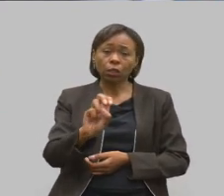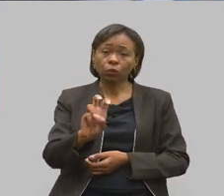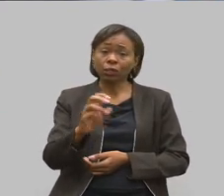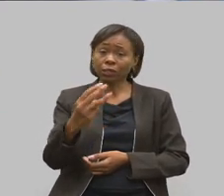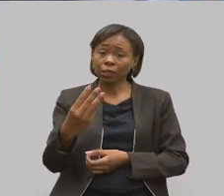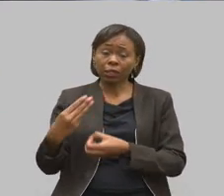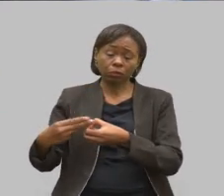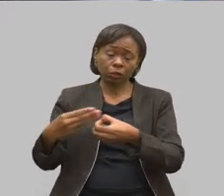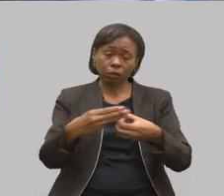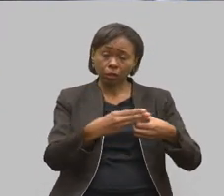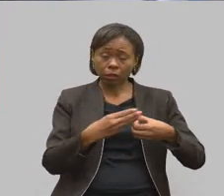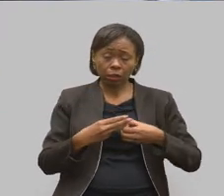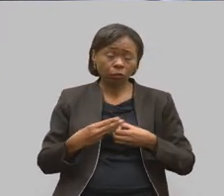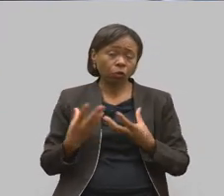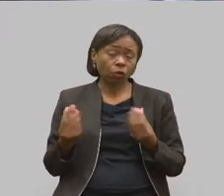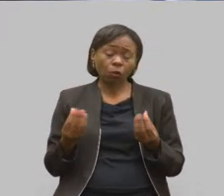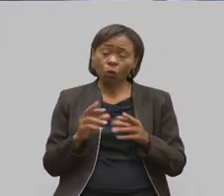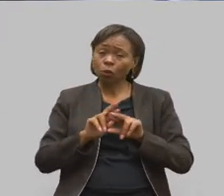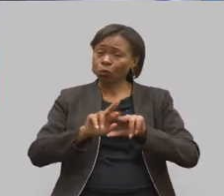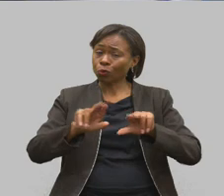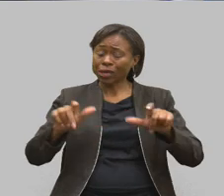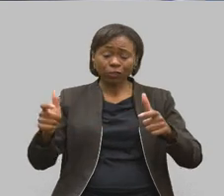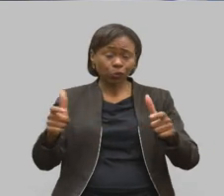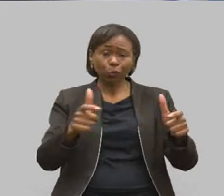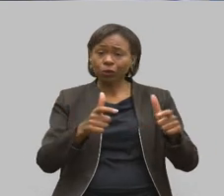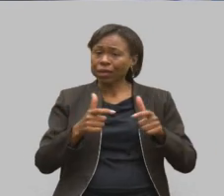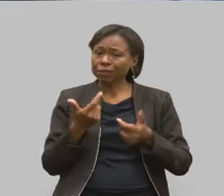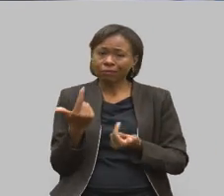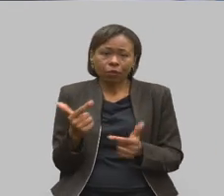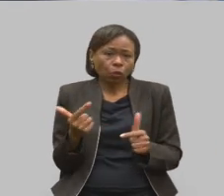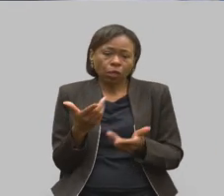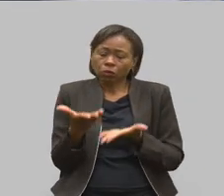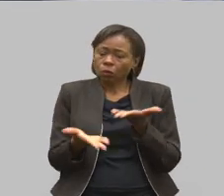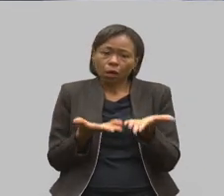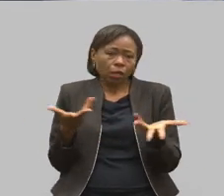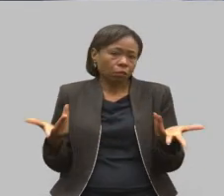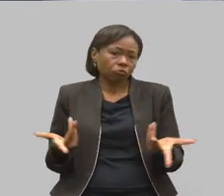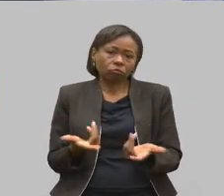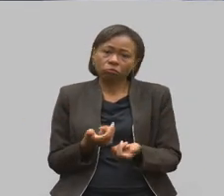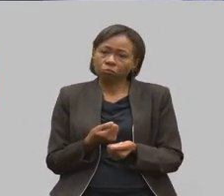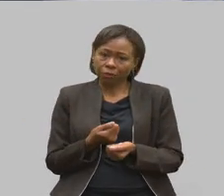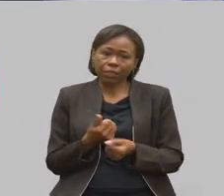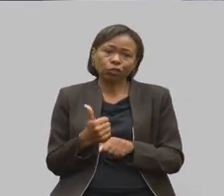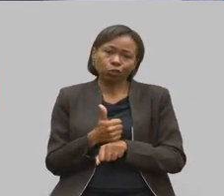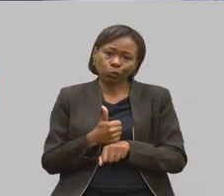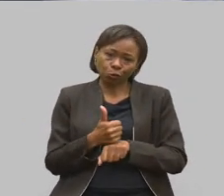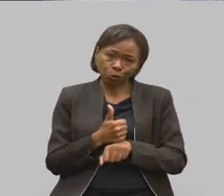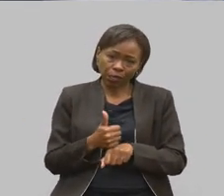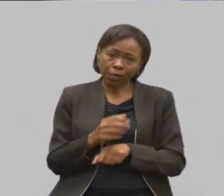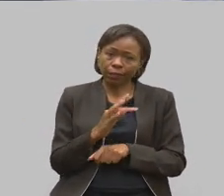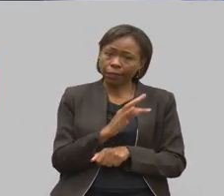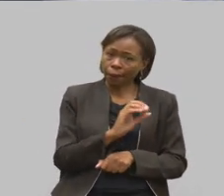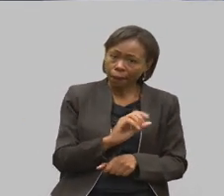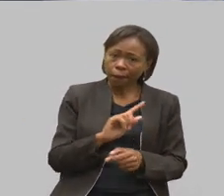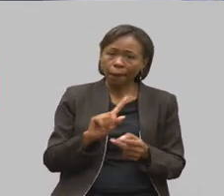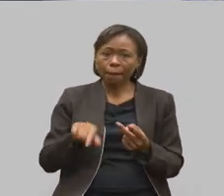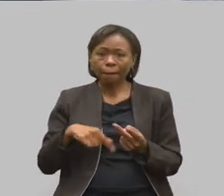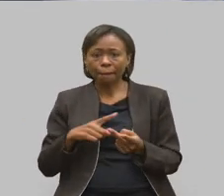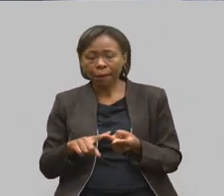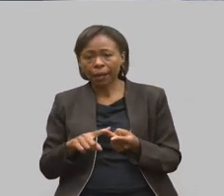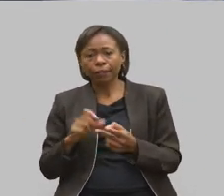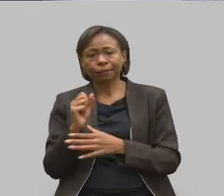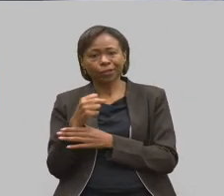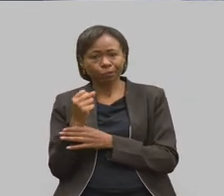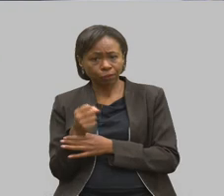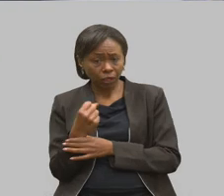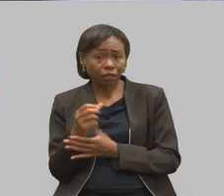então tem muitos locais que não chegam a atendimento de qualidade das duas profissões e a gente precisa pensar nisso quando a gente fala